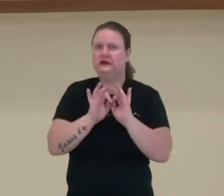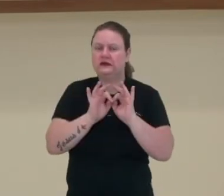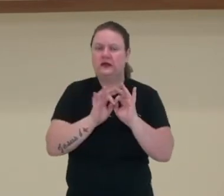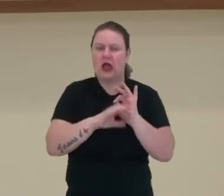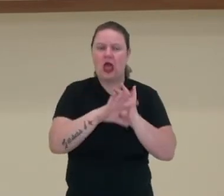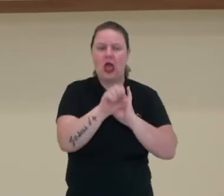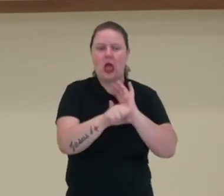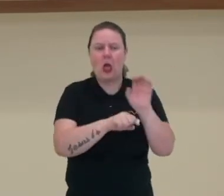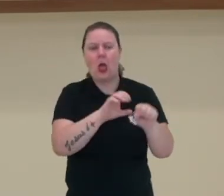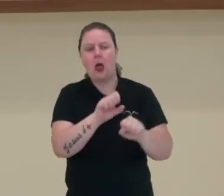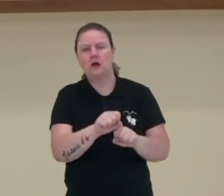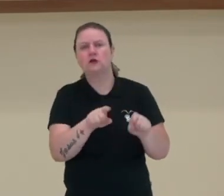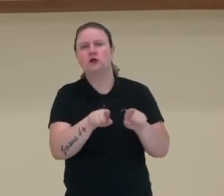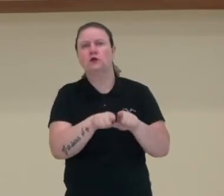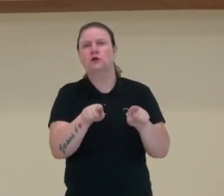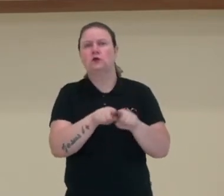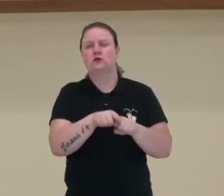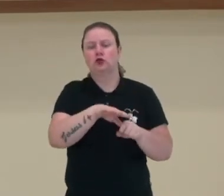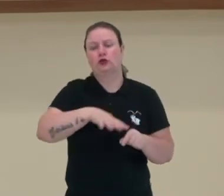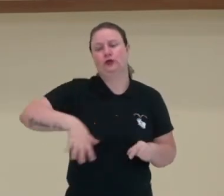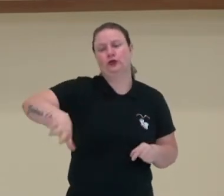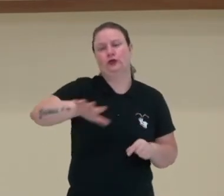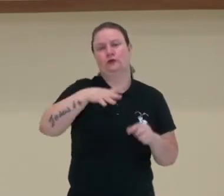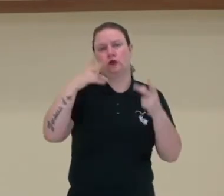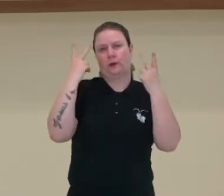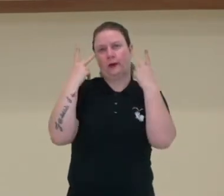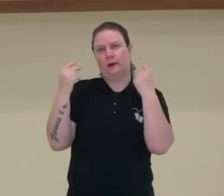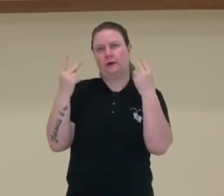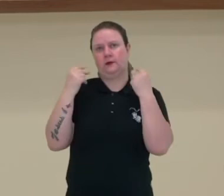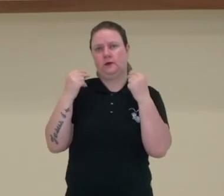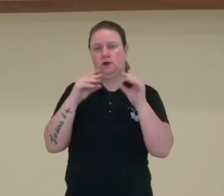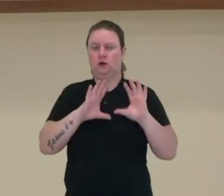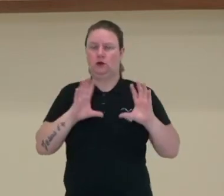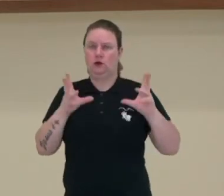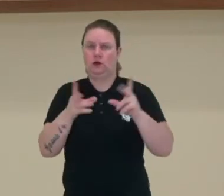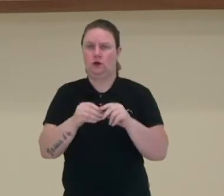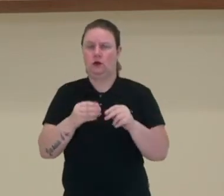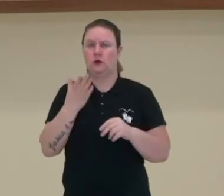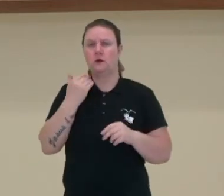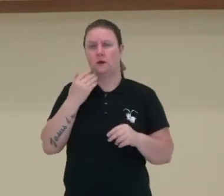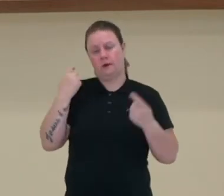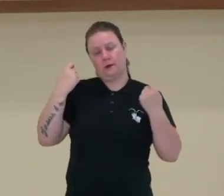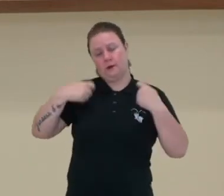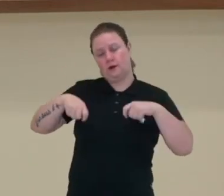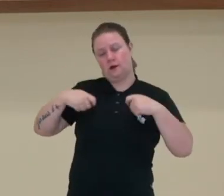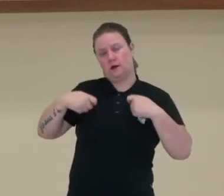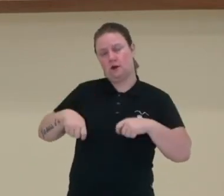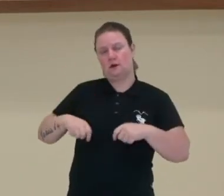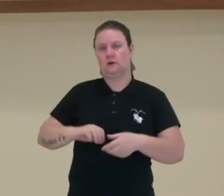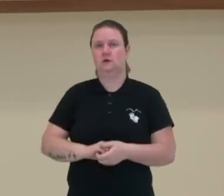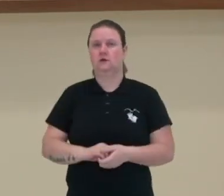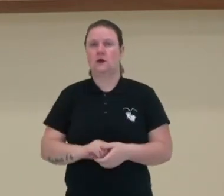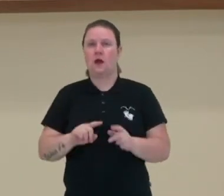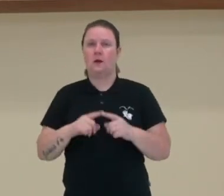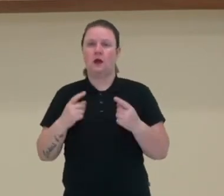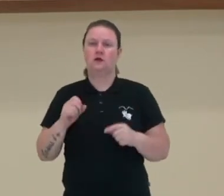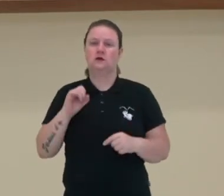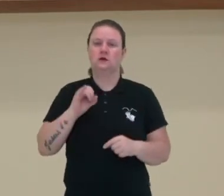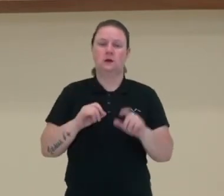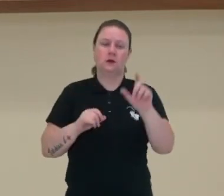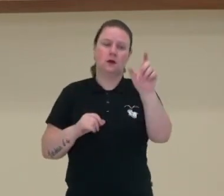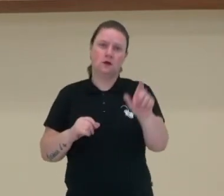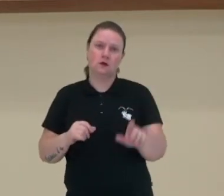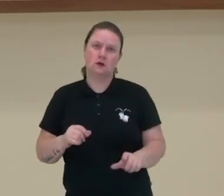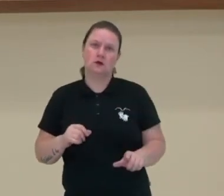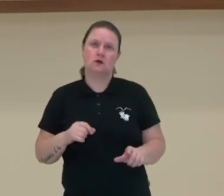alguma pessoa. E isso é de maneira geral, porque comer, todos nós temos que comer. Então, se a pessoa... Não é o caso daquelas pessoas que